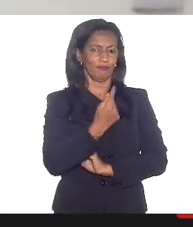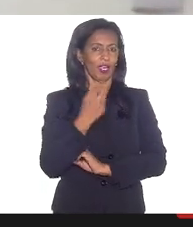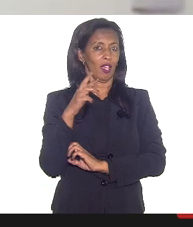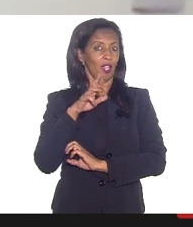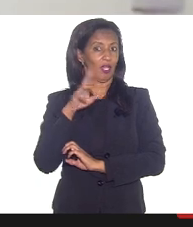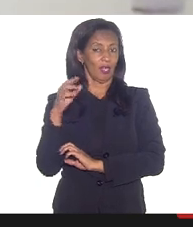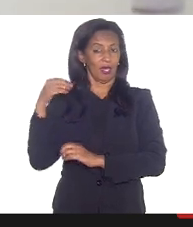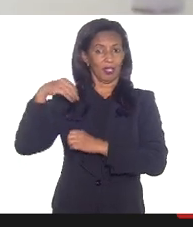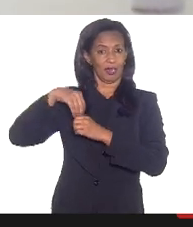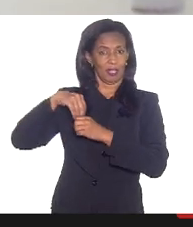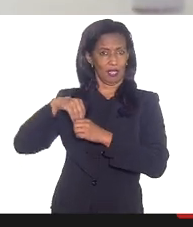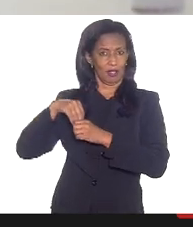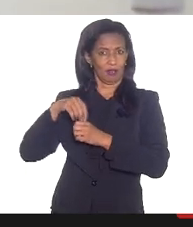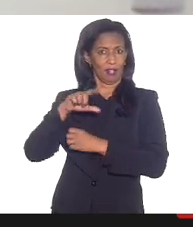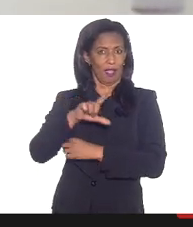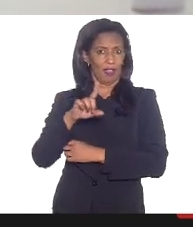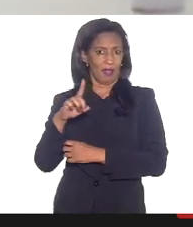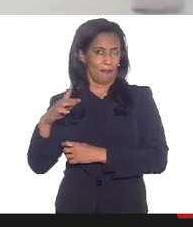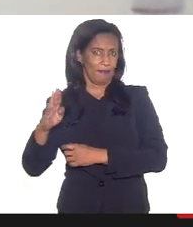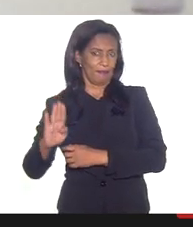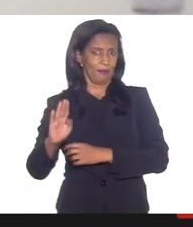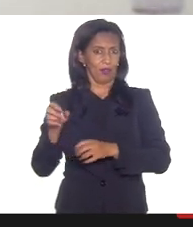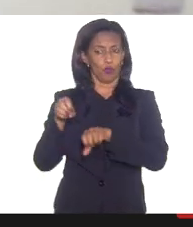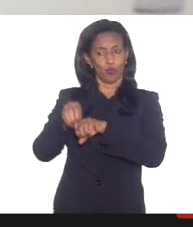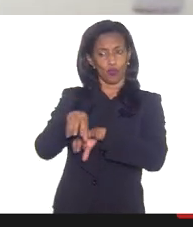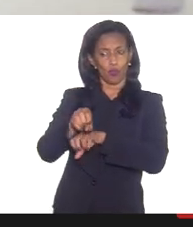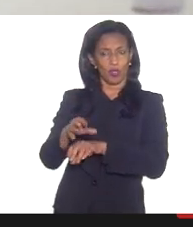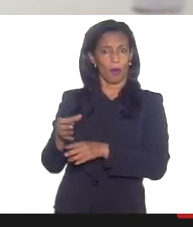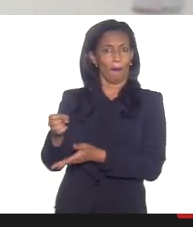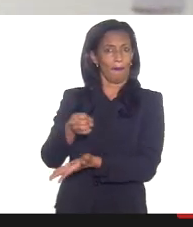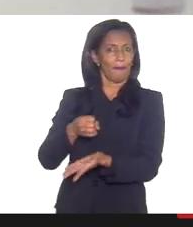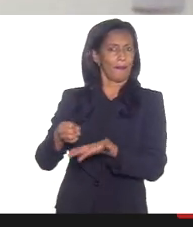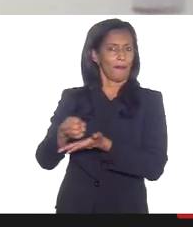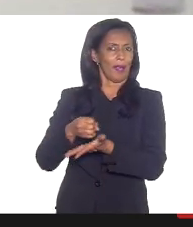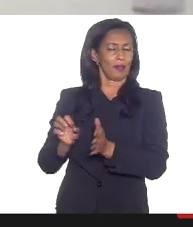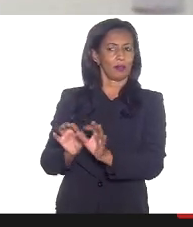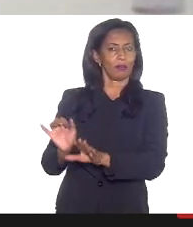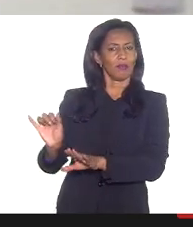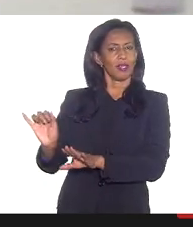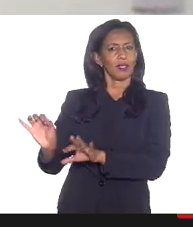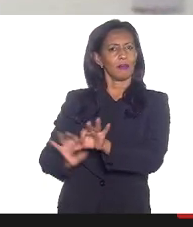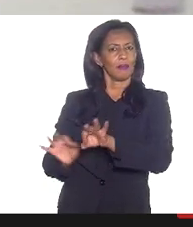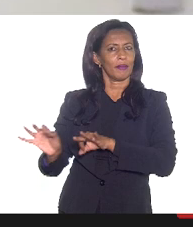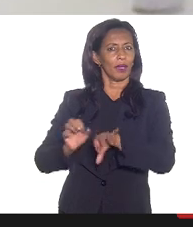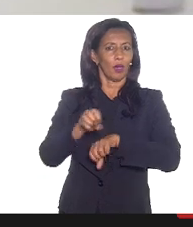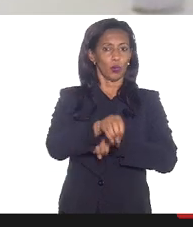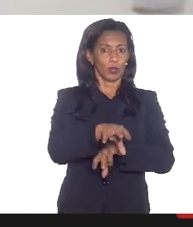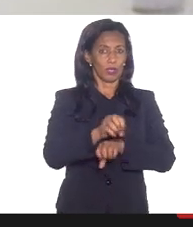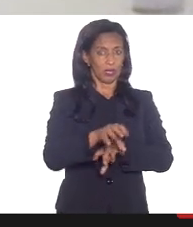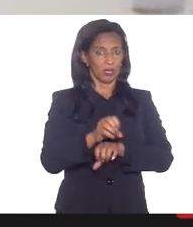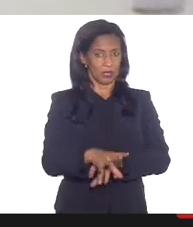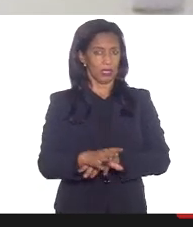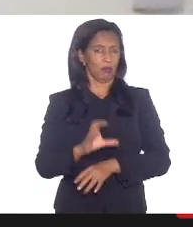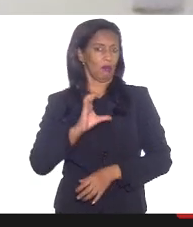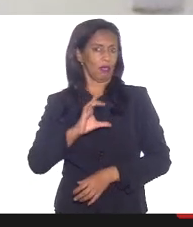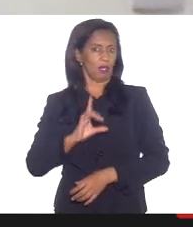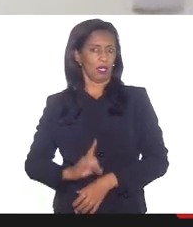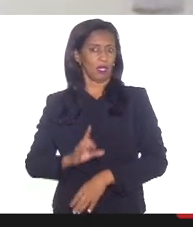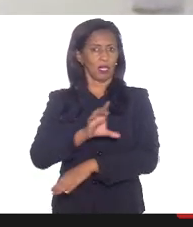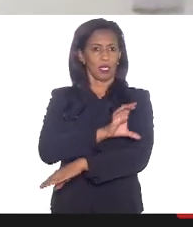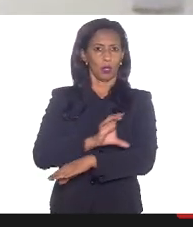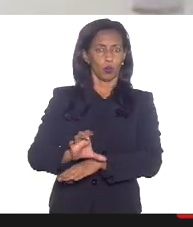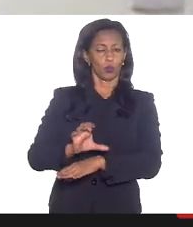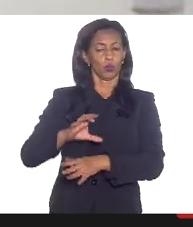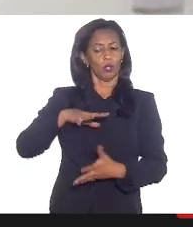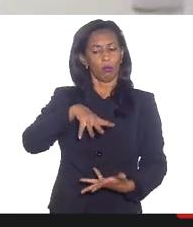previsto na LDB, com a ideia de uma formação e de uma educação básica que preparem para o exercício da cidadania, para a cultura, para o mundo